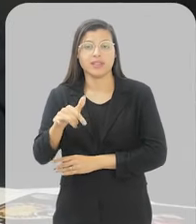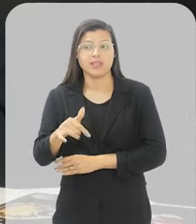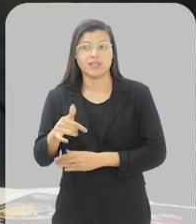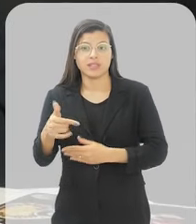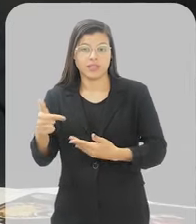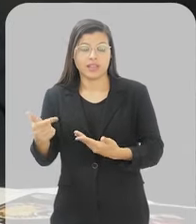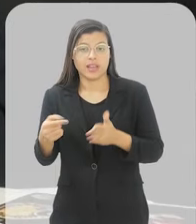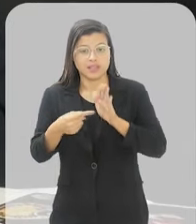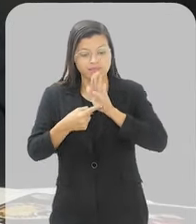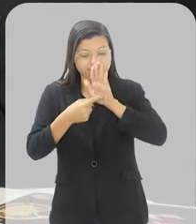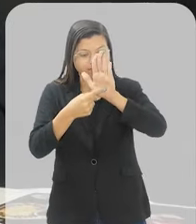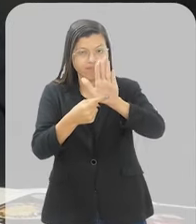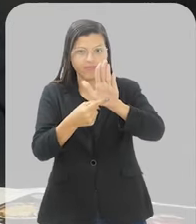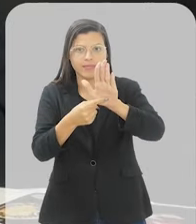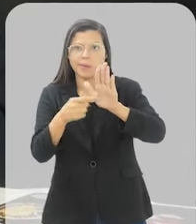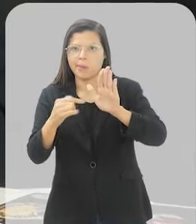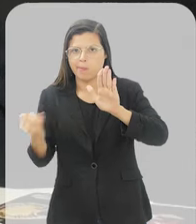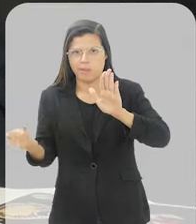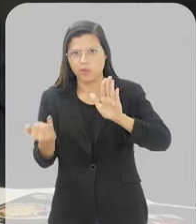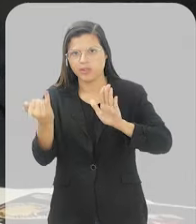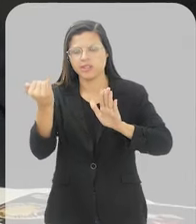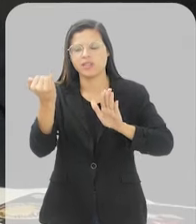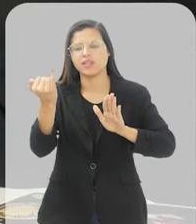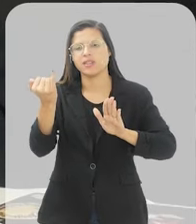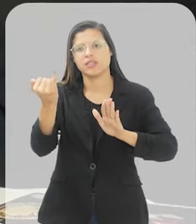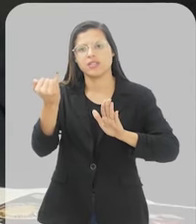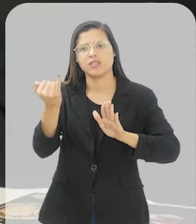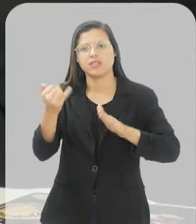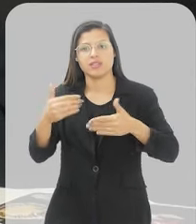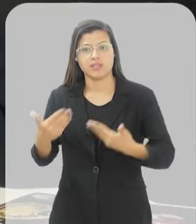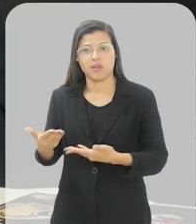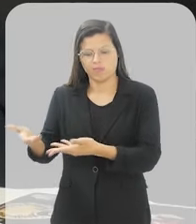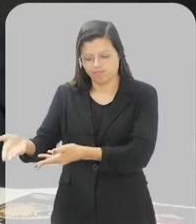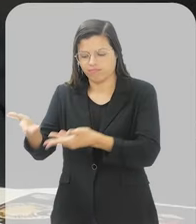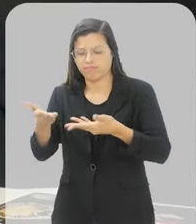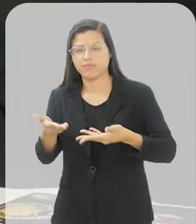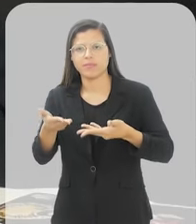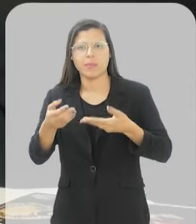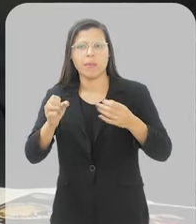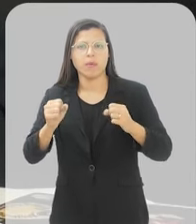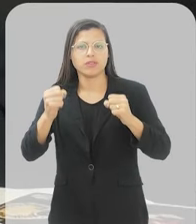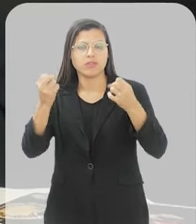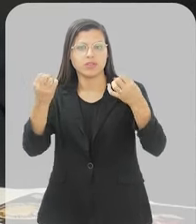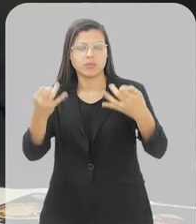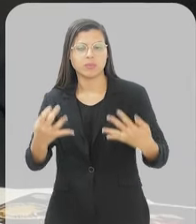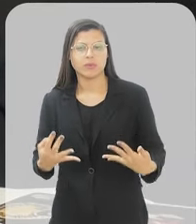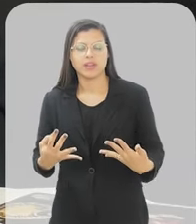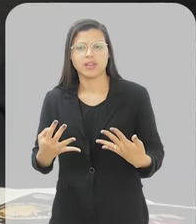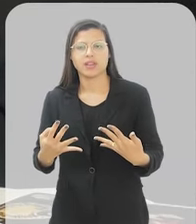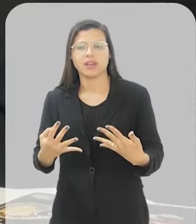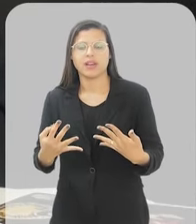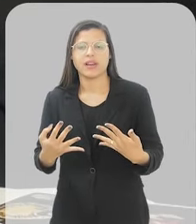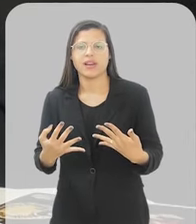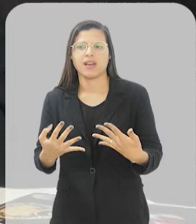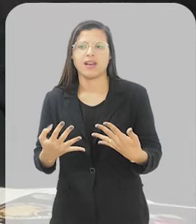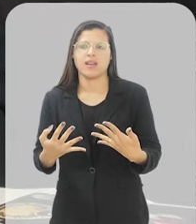figura do destaque sempre foi uma figura importante. Então, trazendo você aqui, você vai poder explicar para a gente